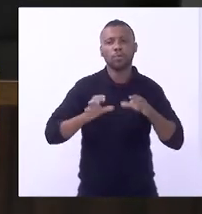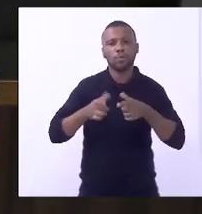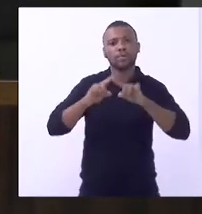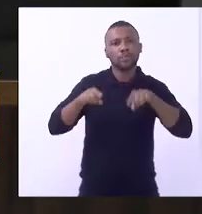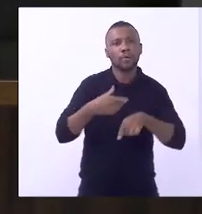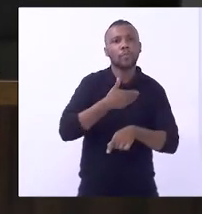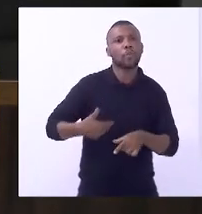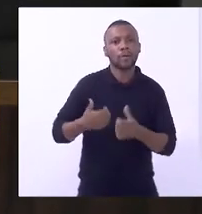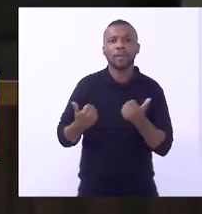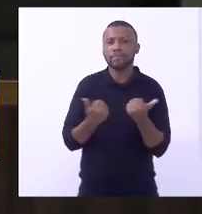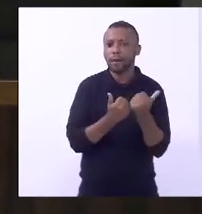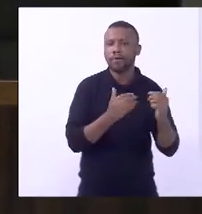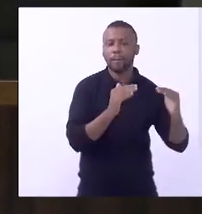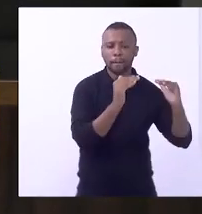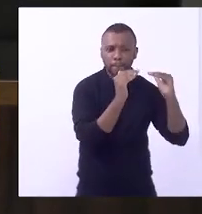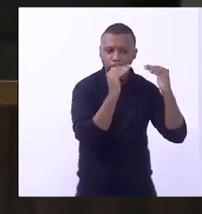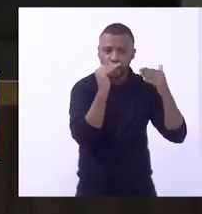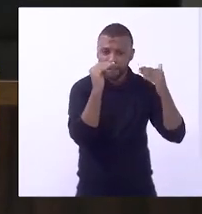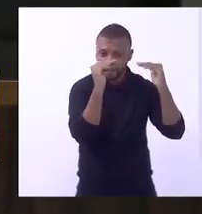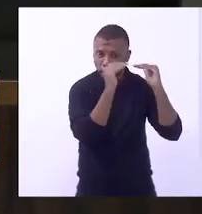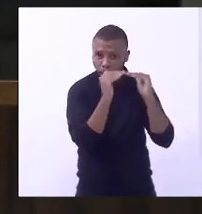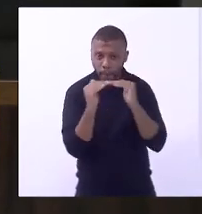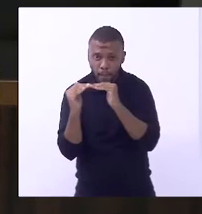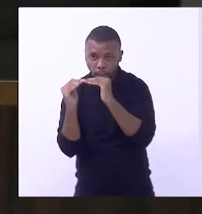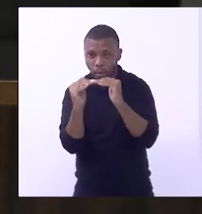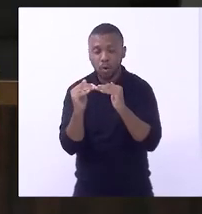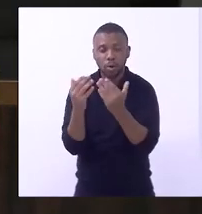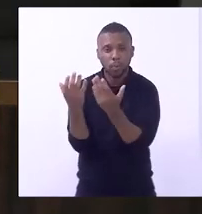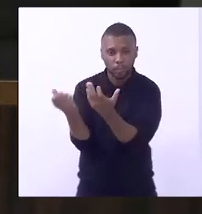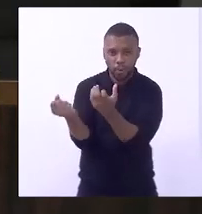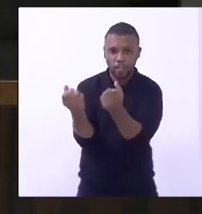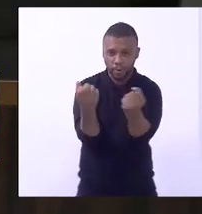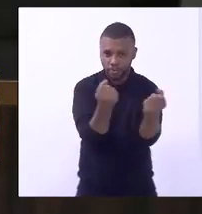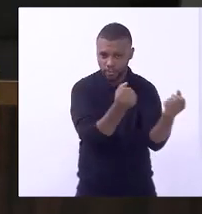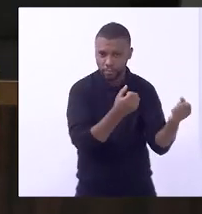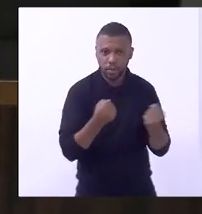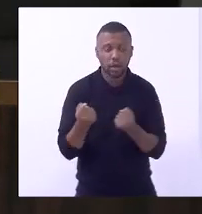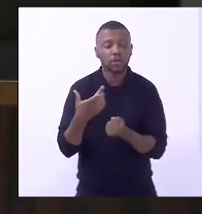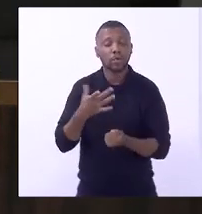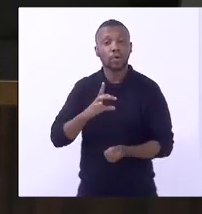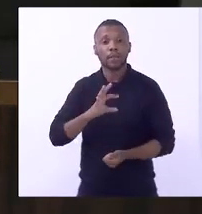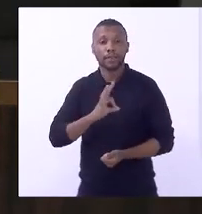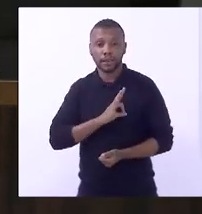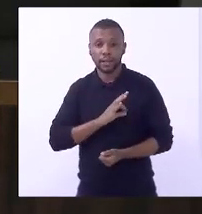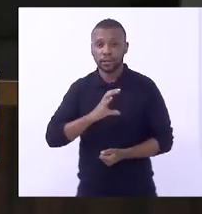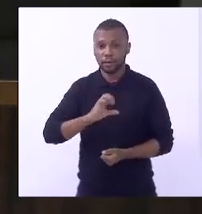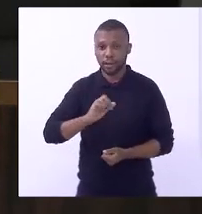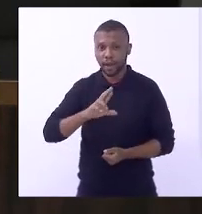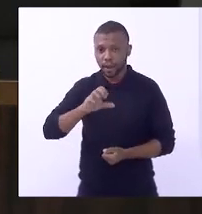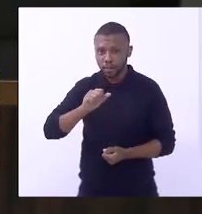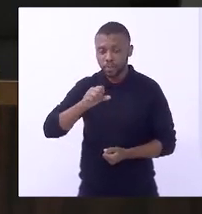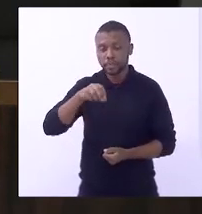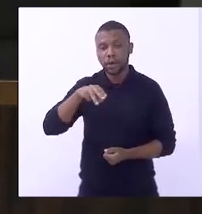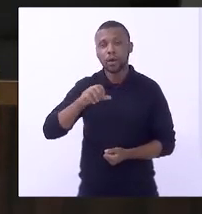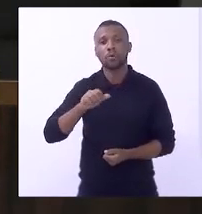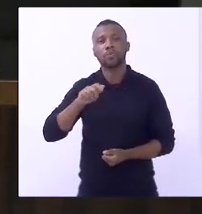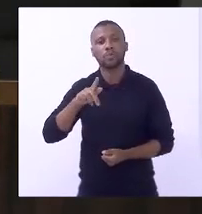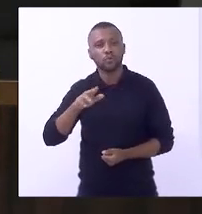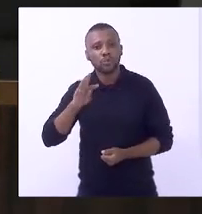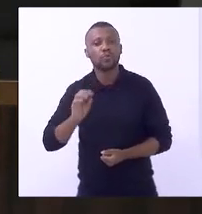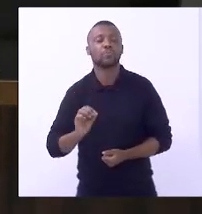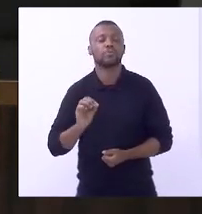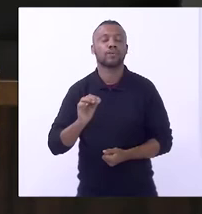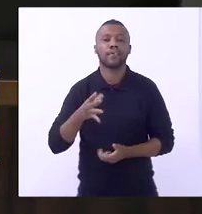Pública, favorável. De Orçamento, favorável. Relatores, Márcio Pacheco, Flávio Serafini, delegado Carlos Augusto, Márcio Pacheco. Pendendo de pareceres das